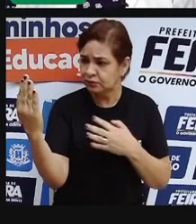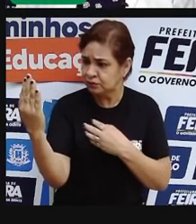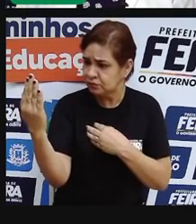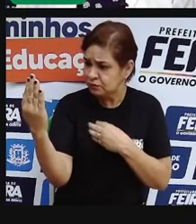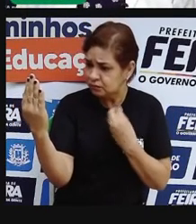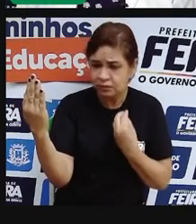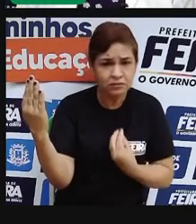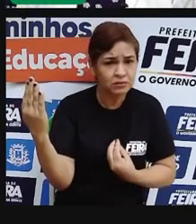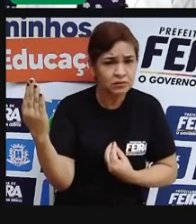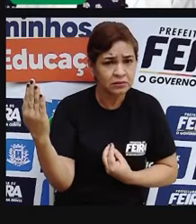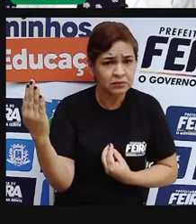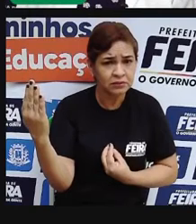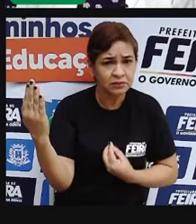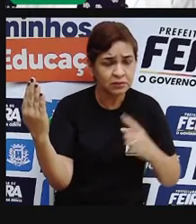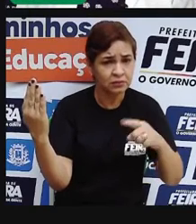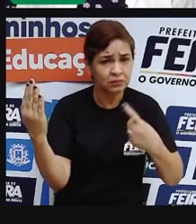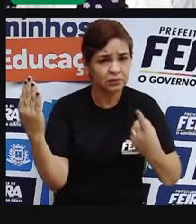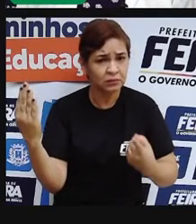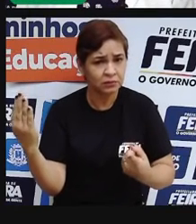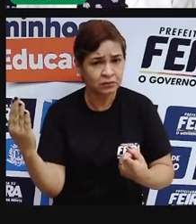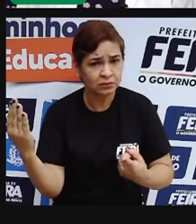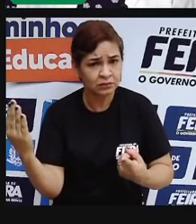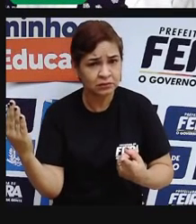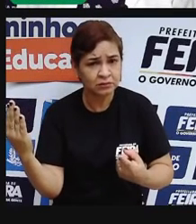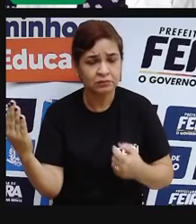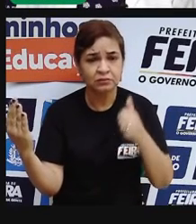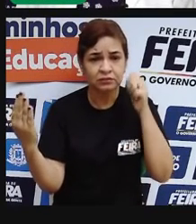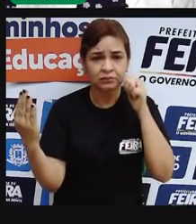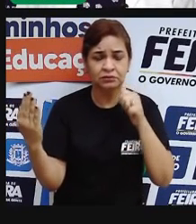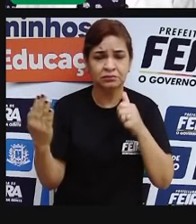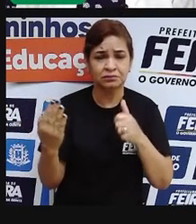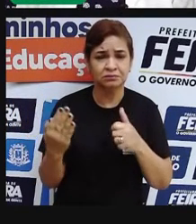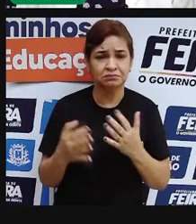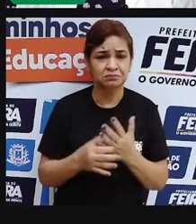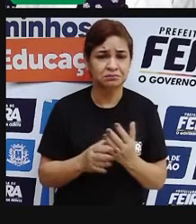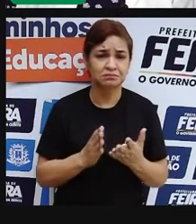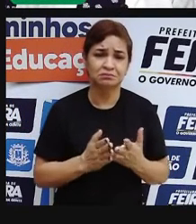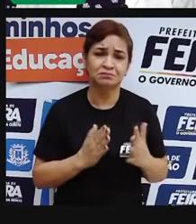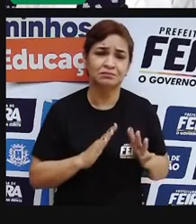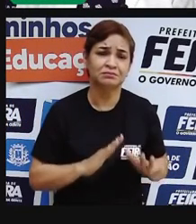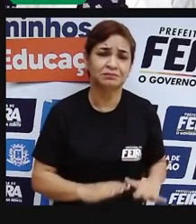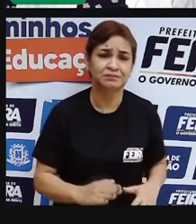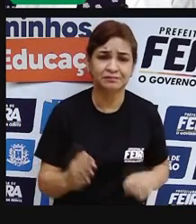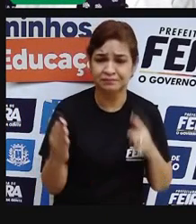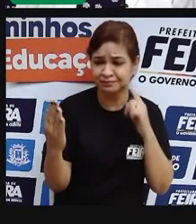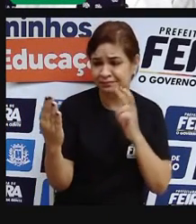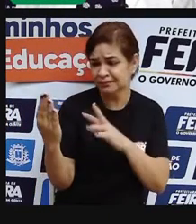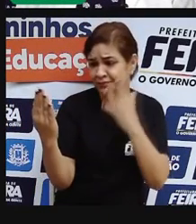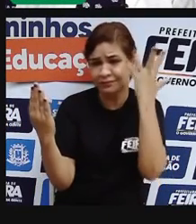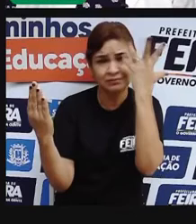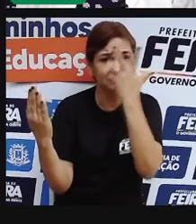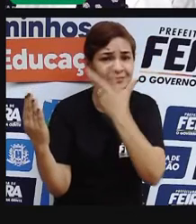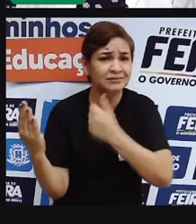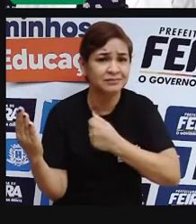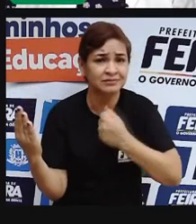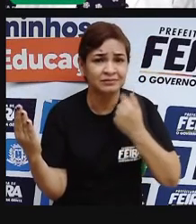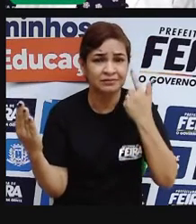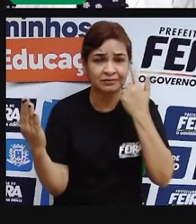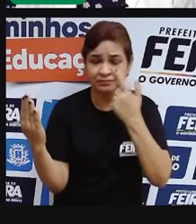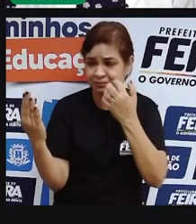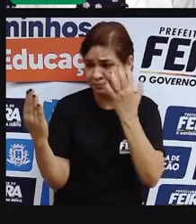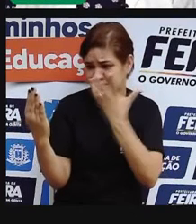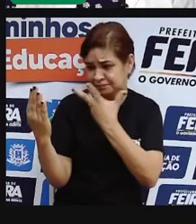retrato de outra mulher meu marido não gosta mais de mim a outra é linda demais que olhos bonitos